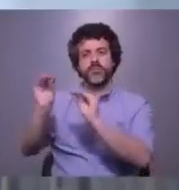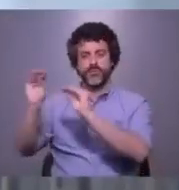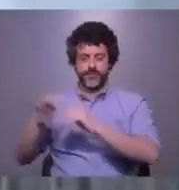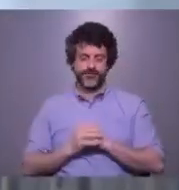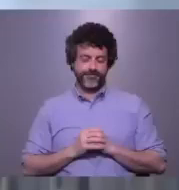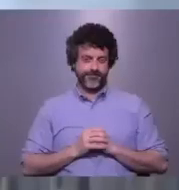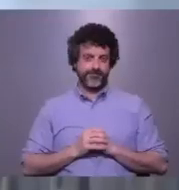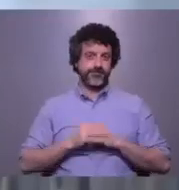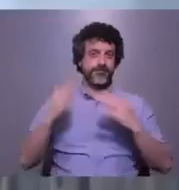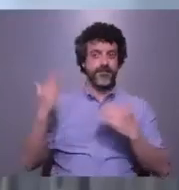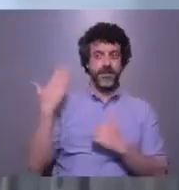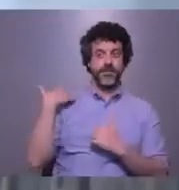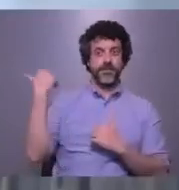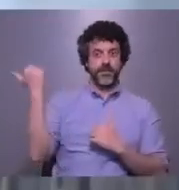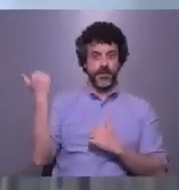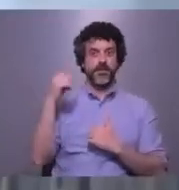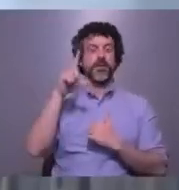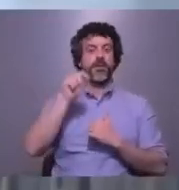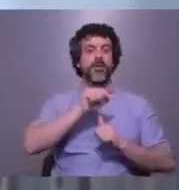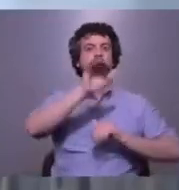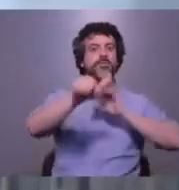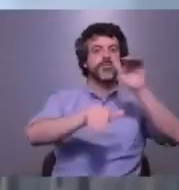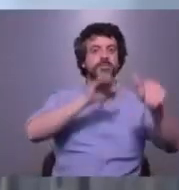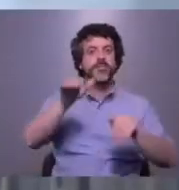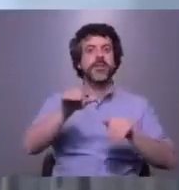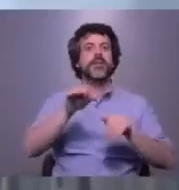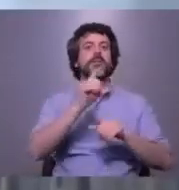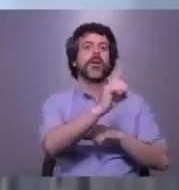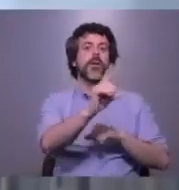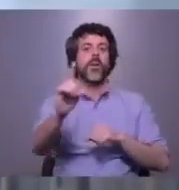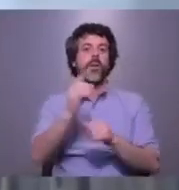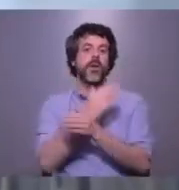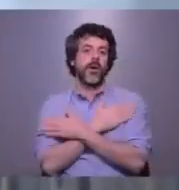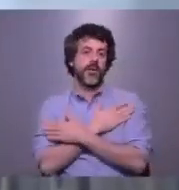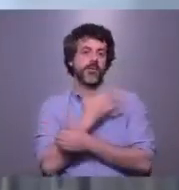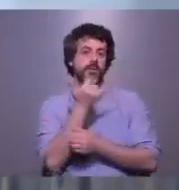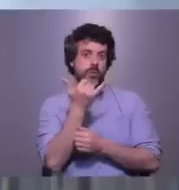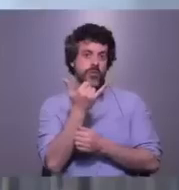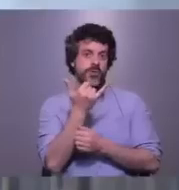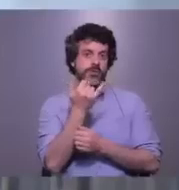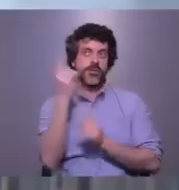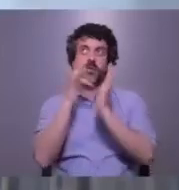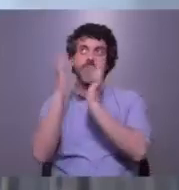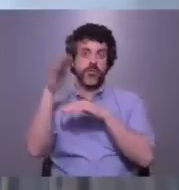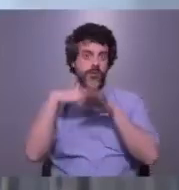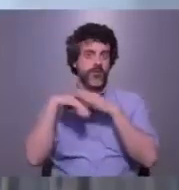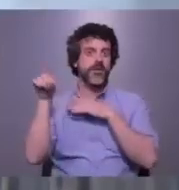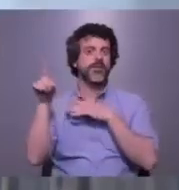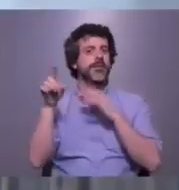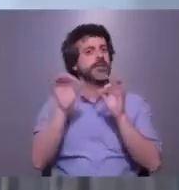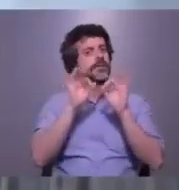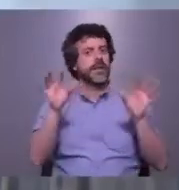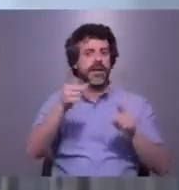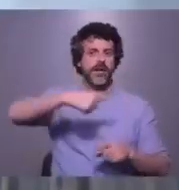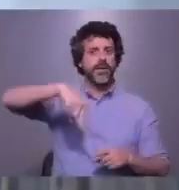O chamamento e o envio dos 12 apóstolos revela-nos assim o que acontece com cada um de nós cristãos, o que